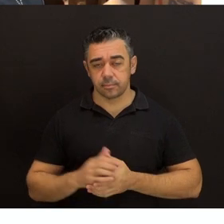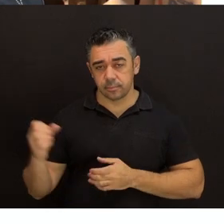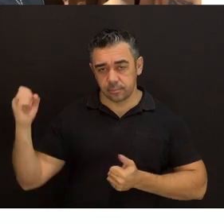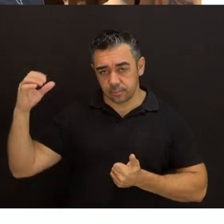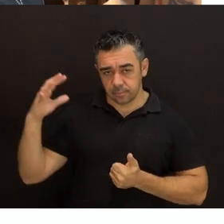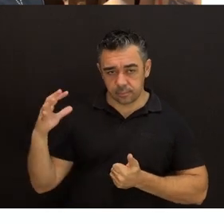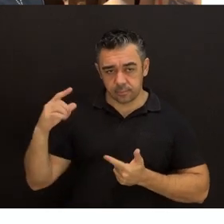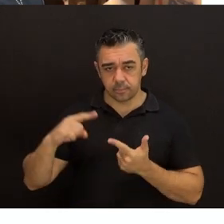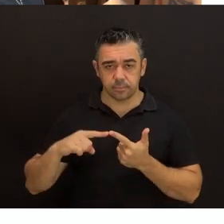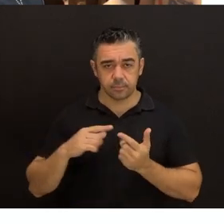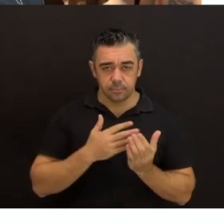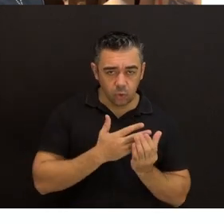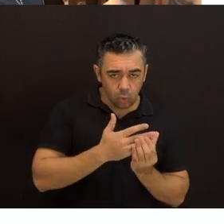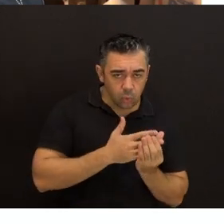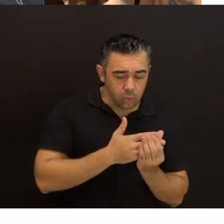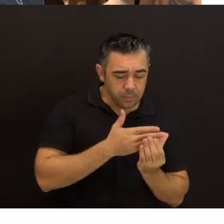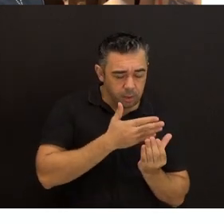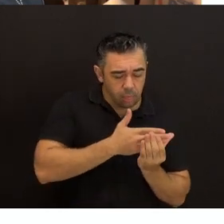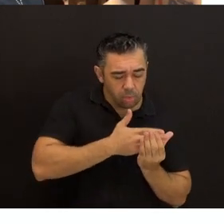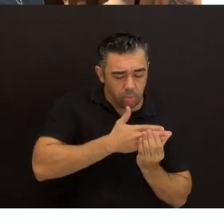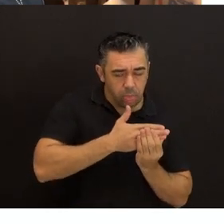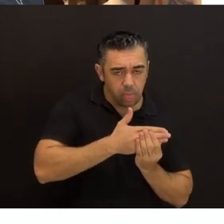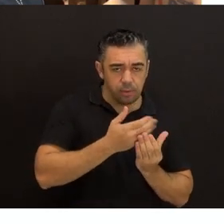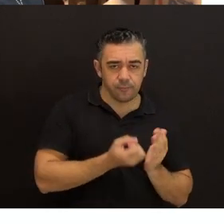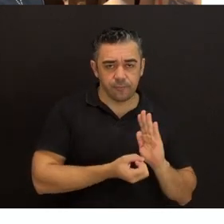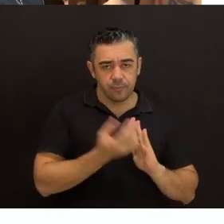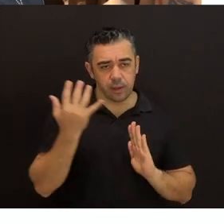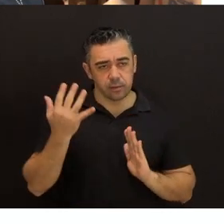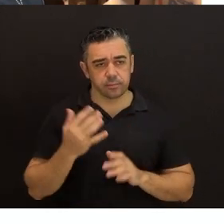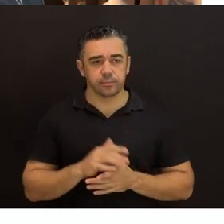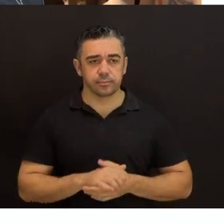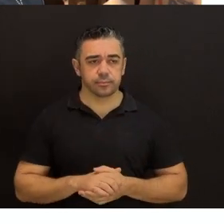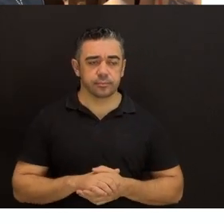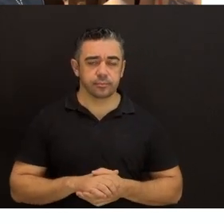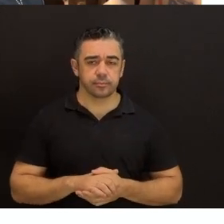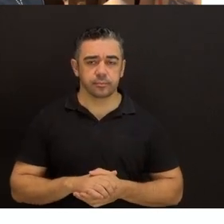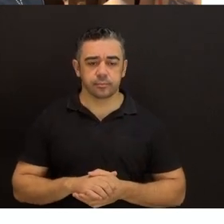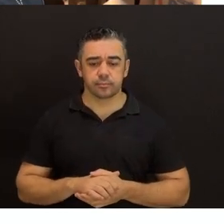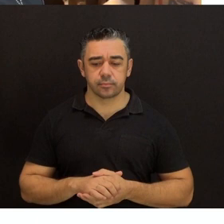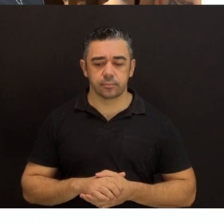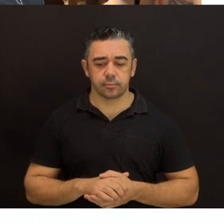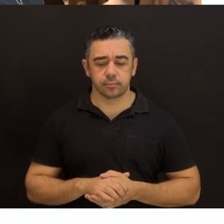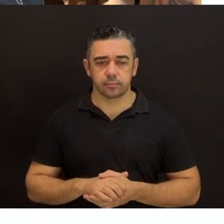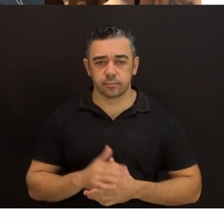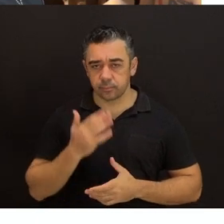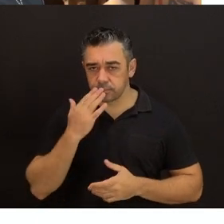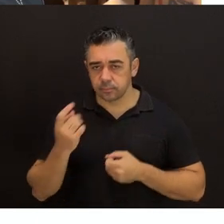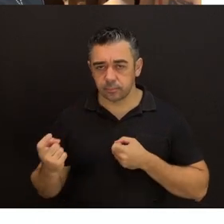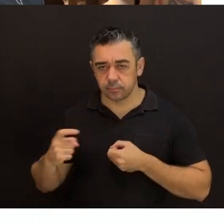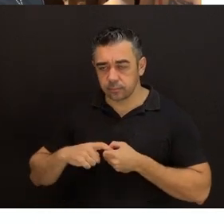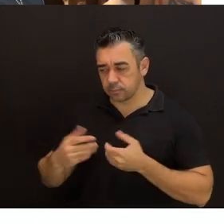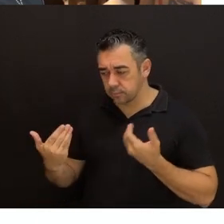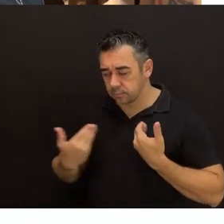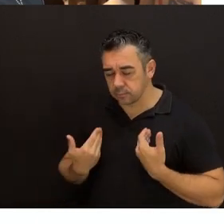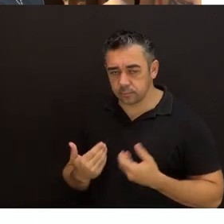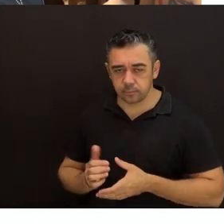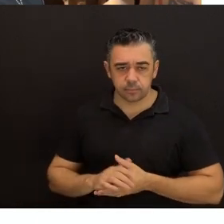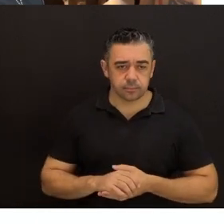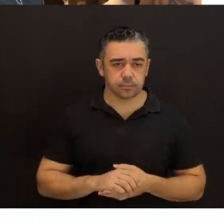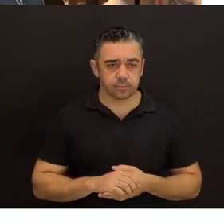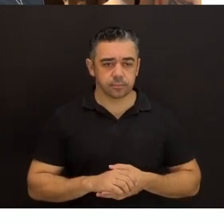documentações bom uma série de coisas eu acho que volte para mim a imagem por favor